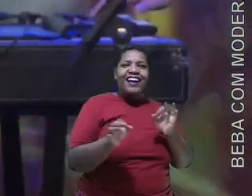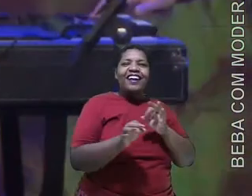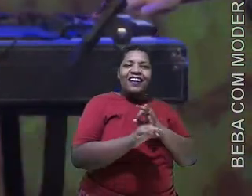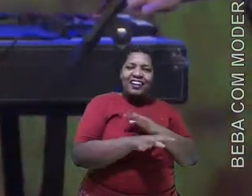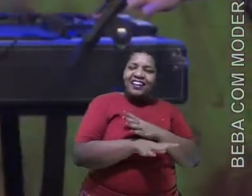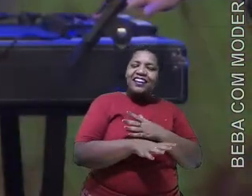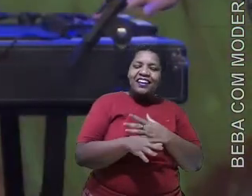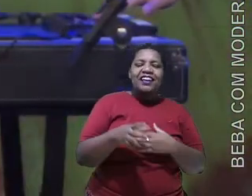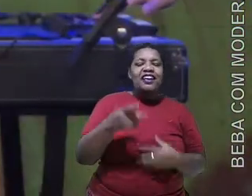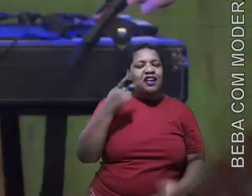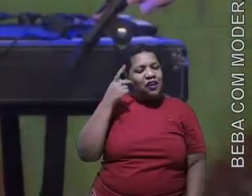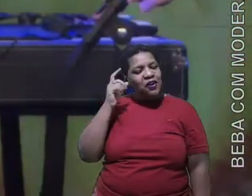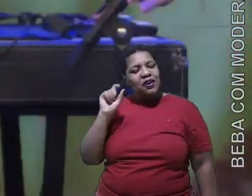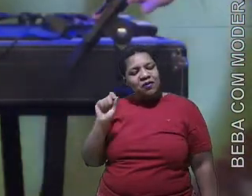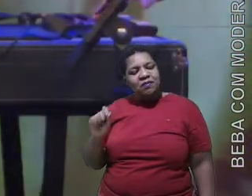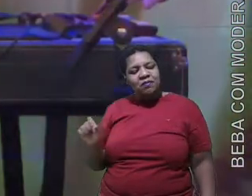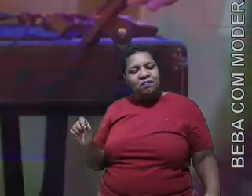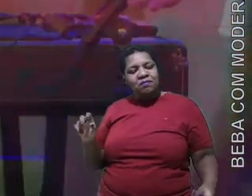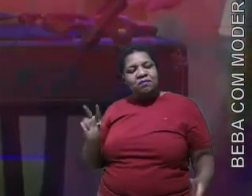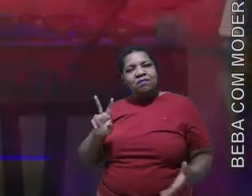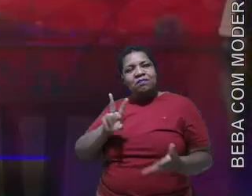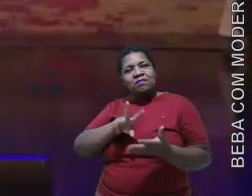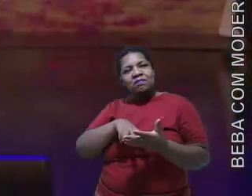pronta para cair